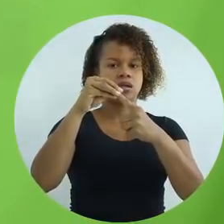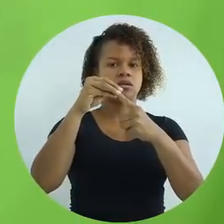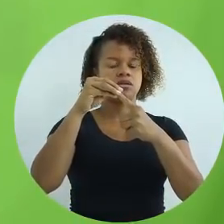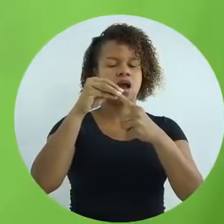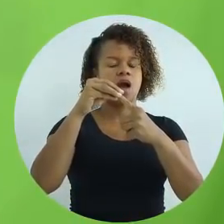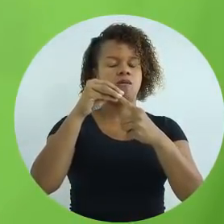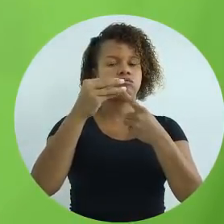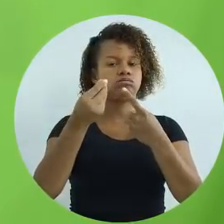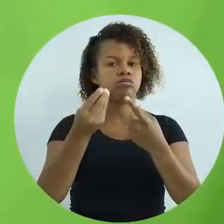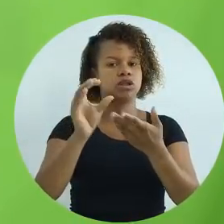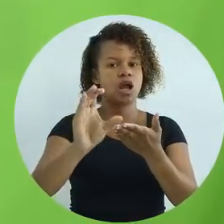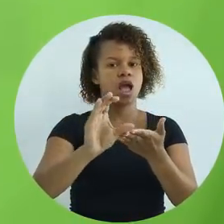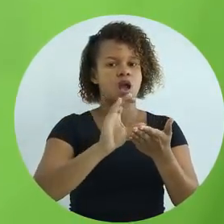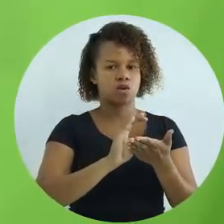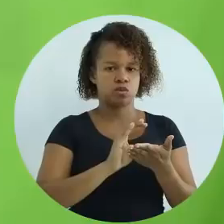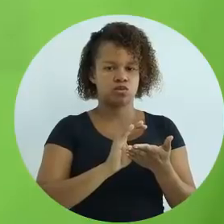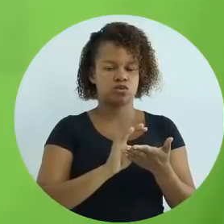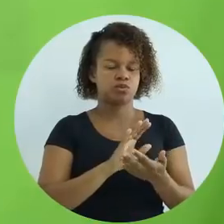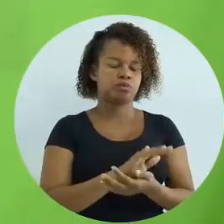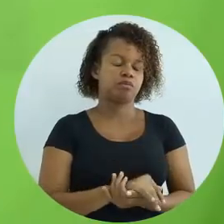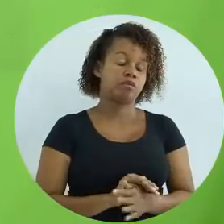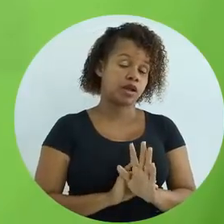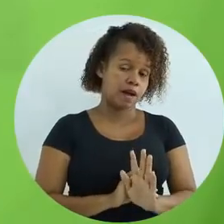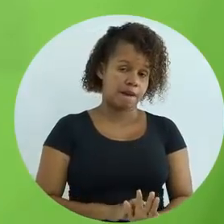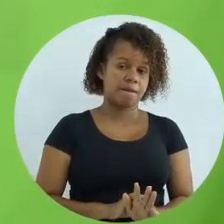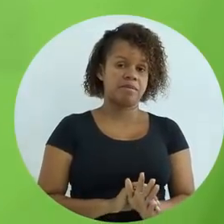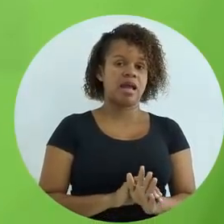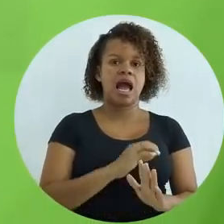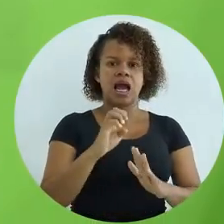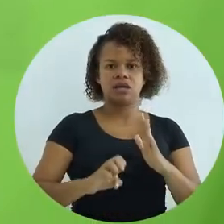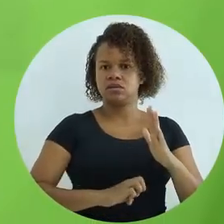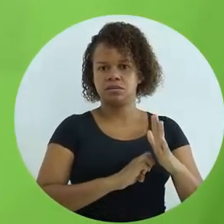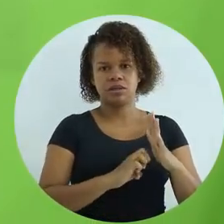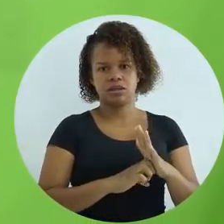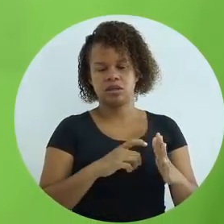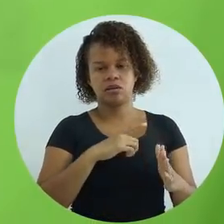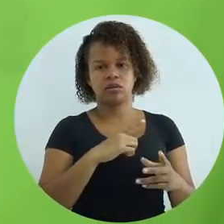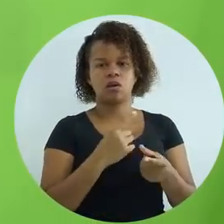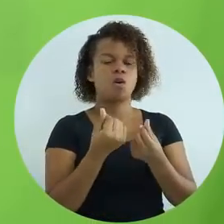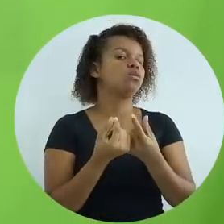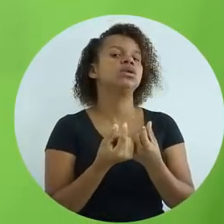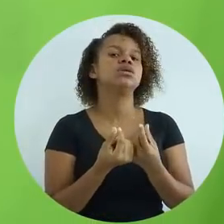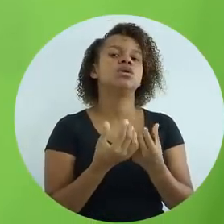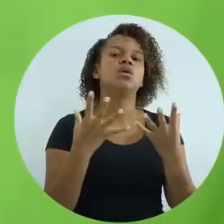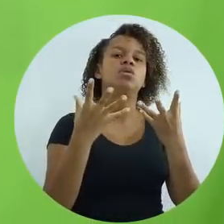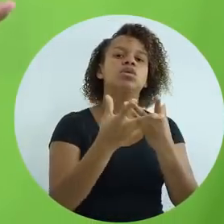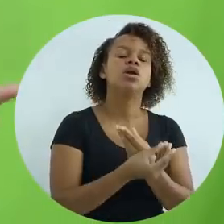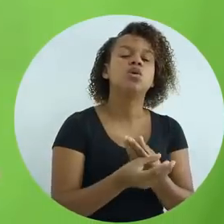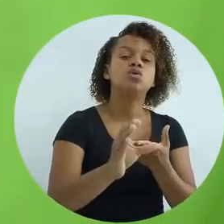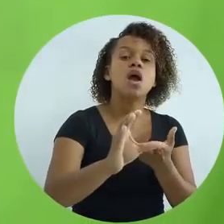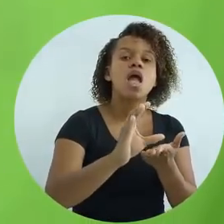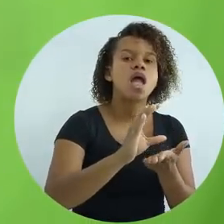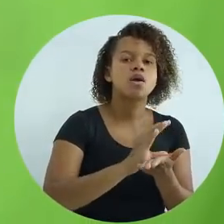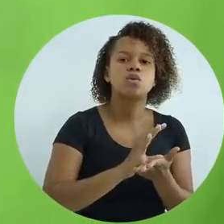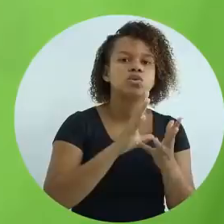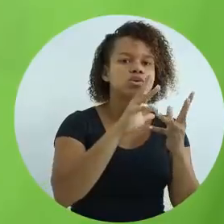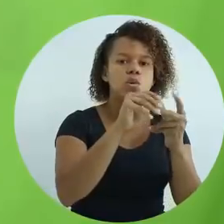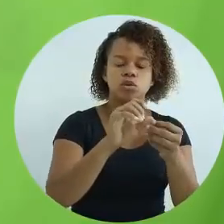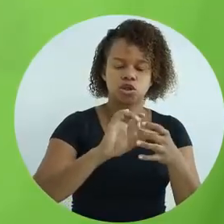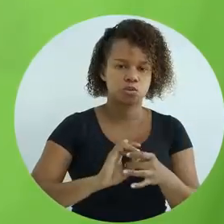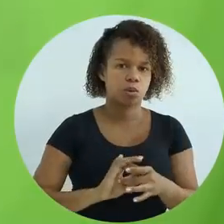de recursos. Gente, as empresas não têm condições e não têm todos os recursos do